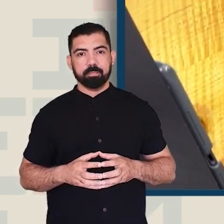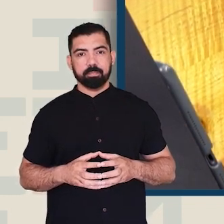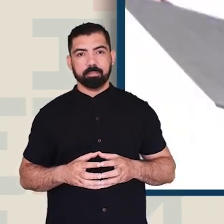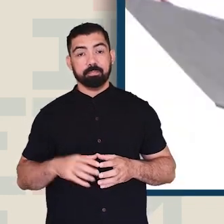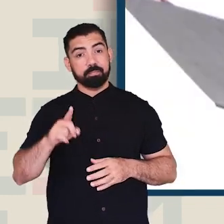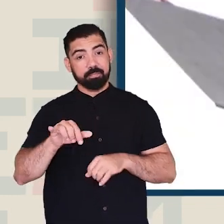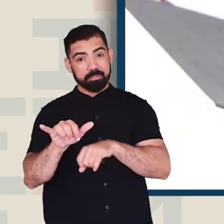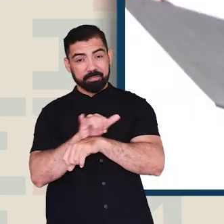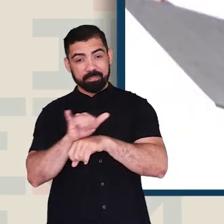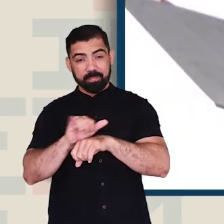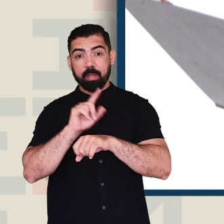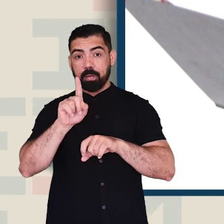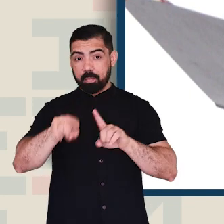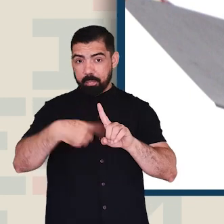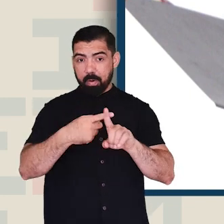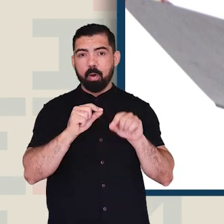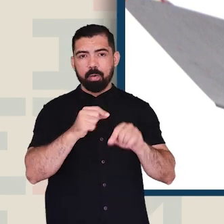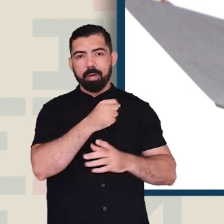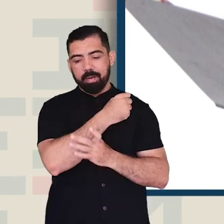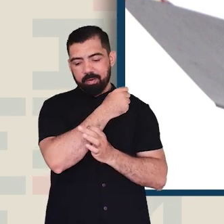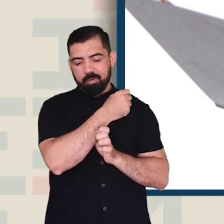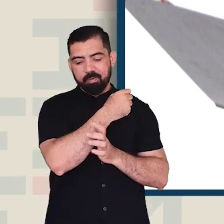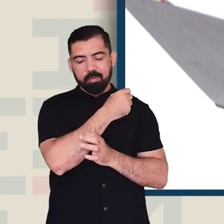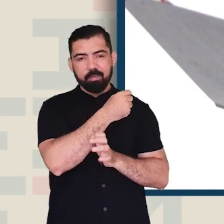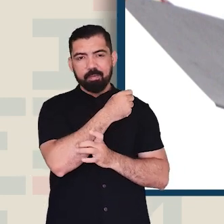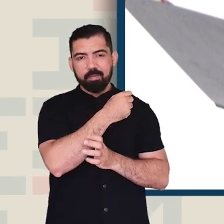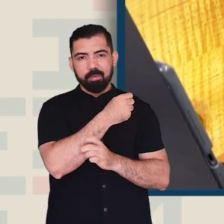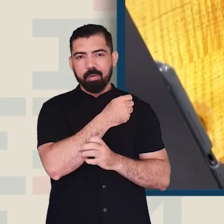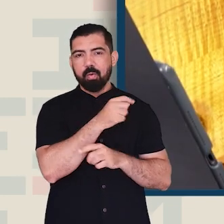As técnicas de pull-off aí seria muito bom, né?